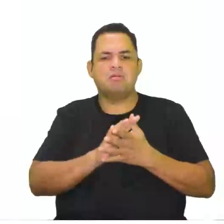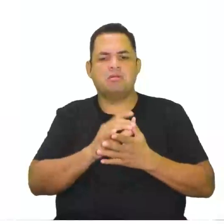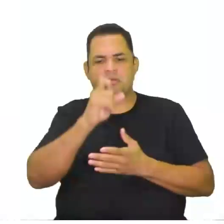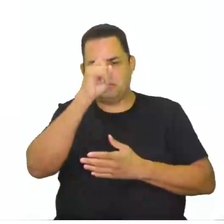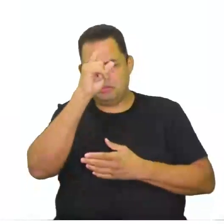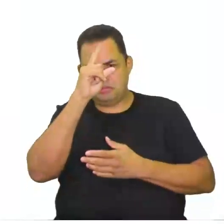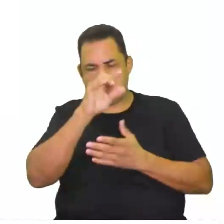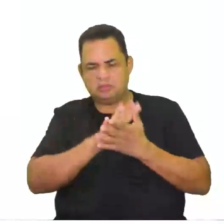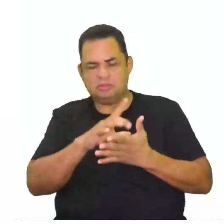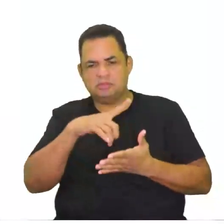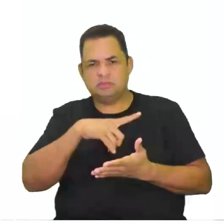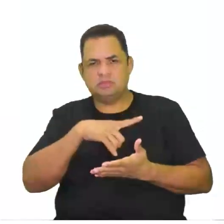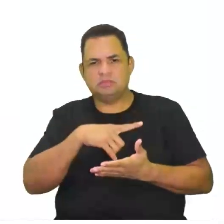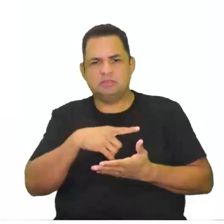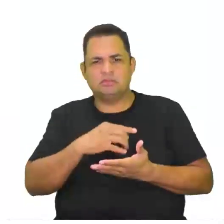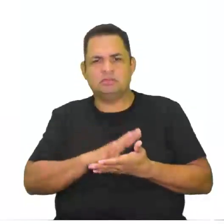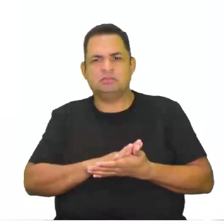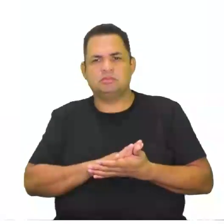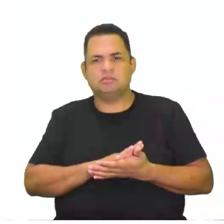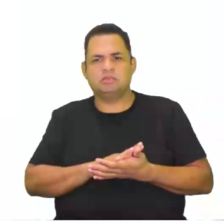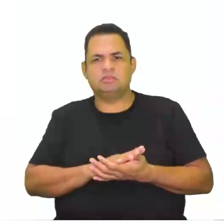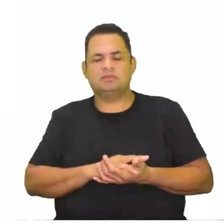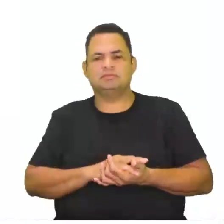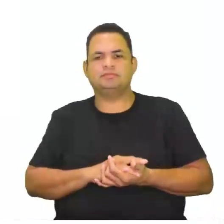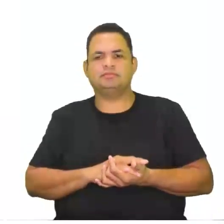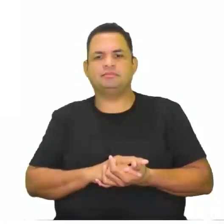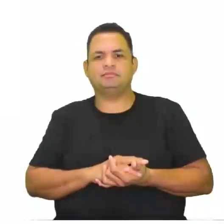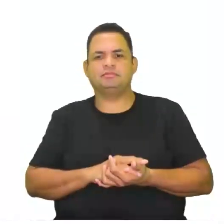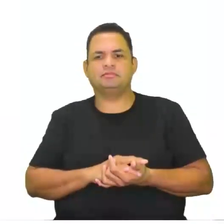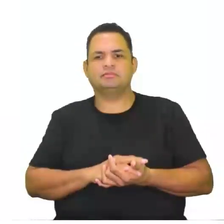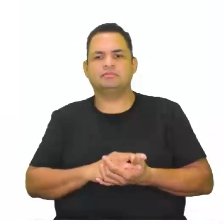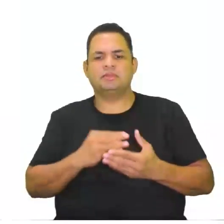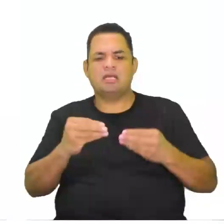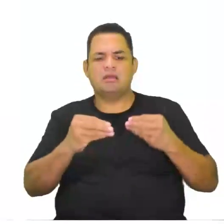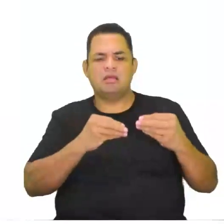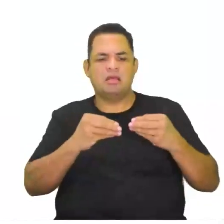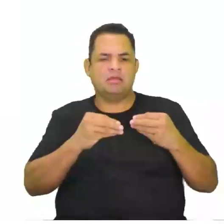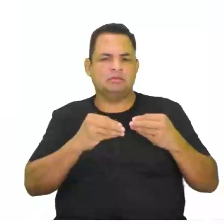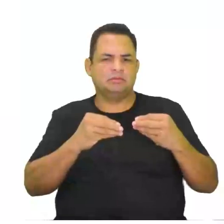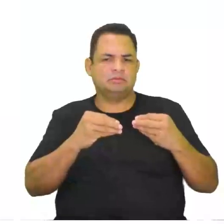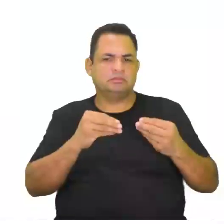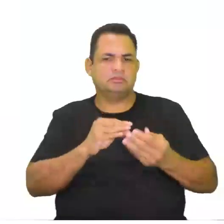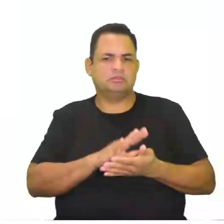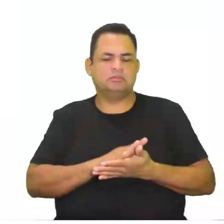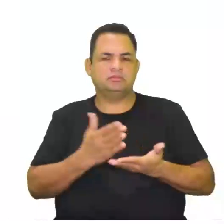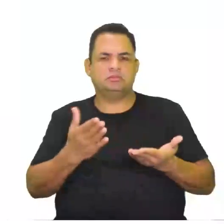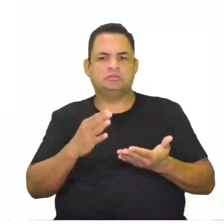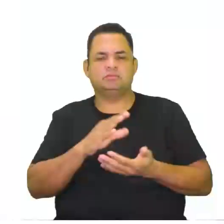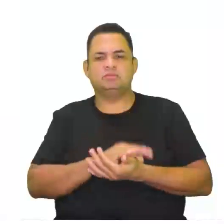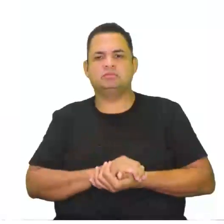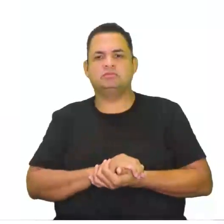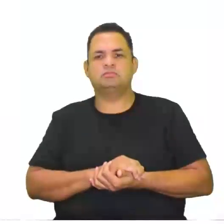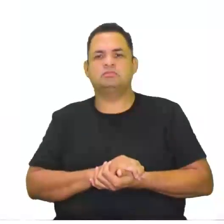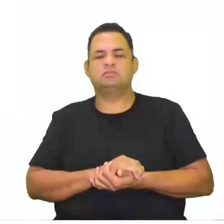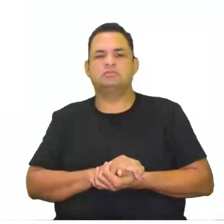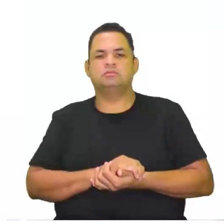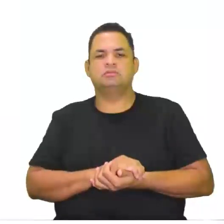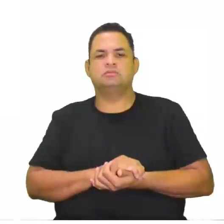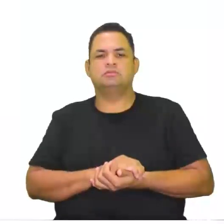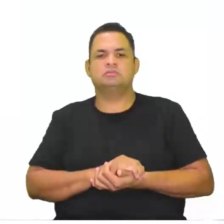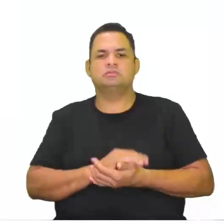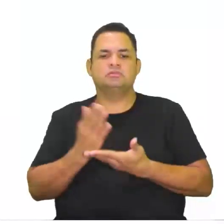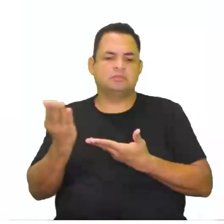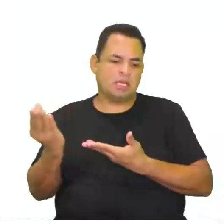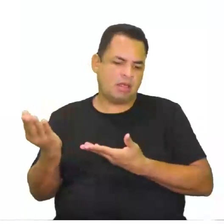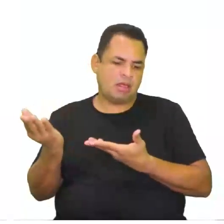nós temos muito ainda a presença de plásticos descartáveis, né? Às vezes você quer receber